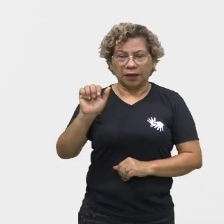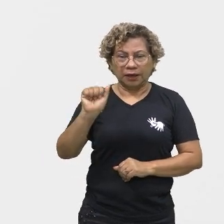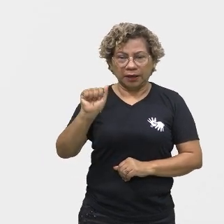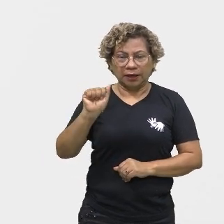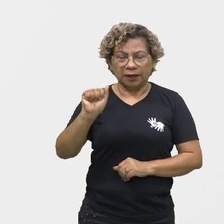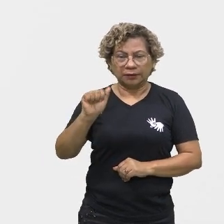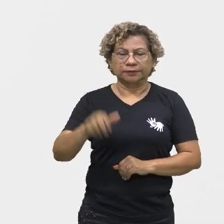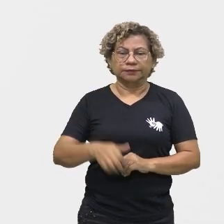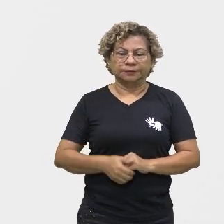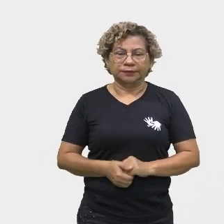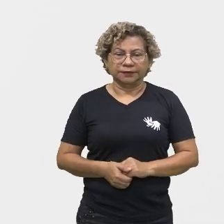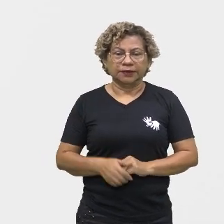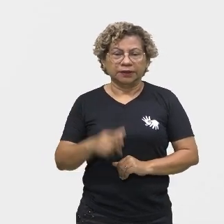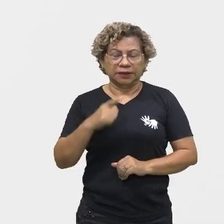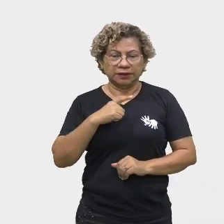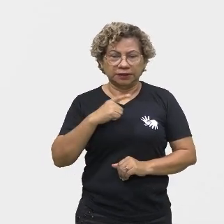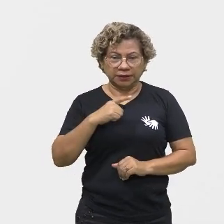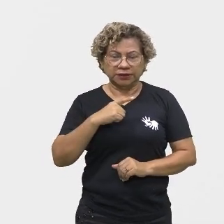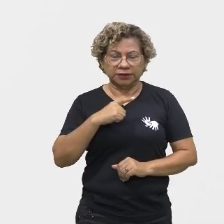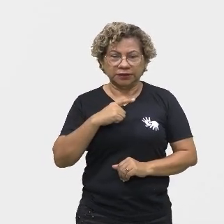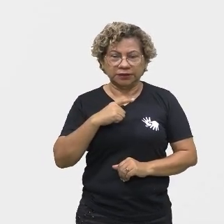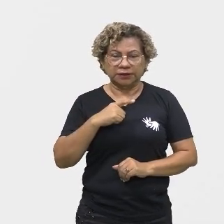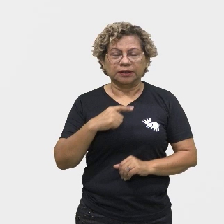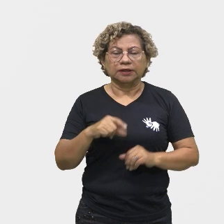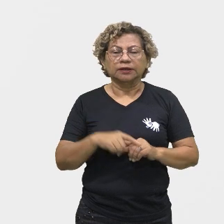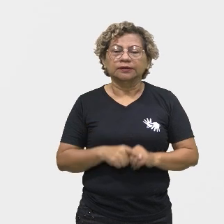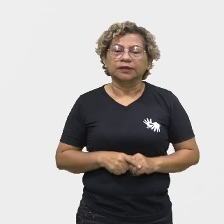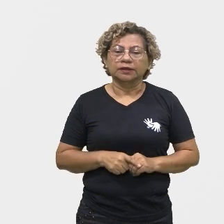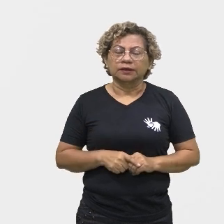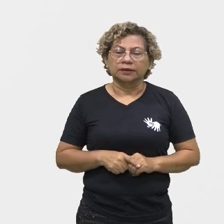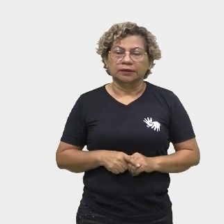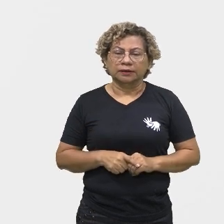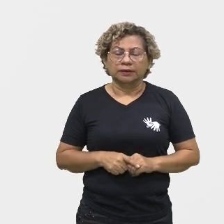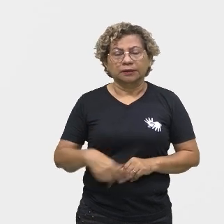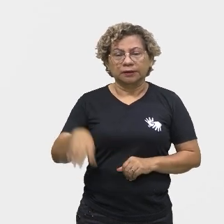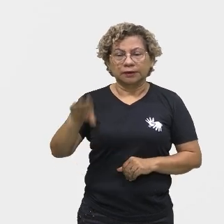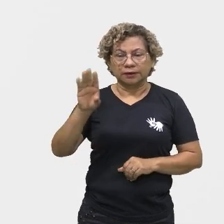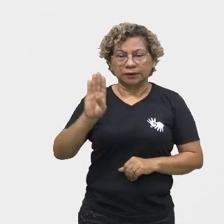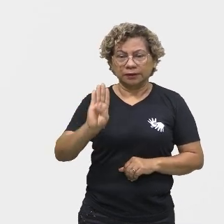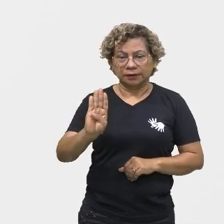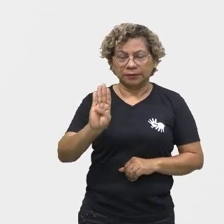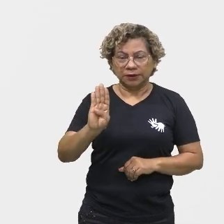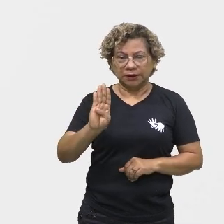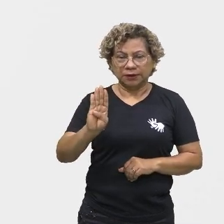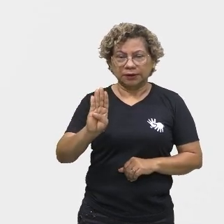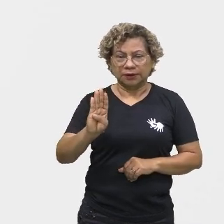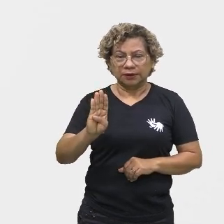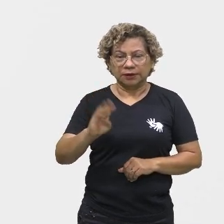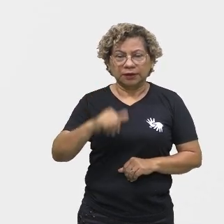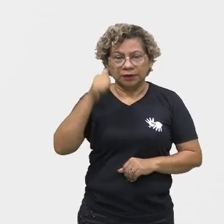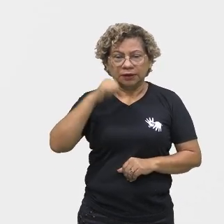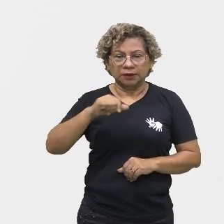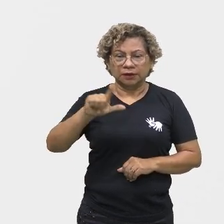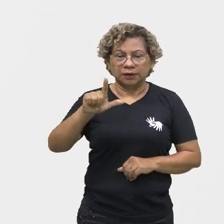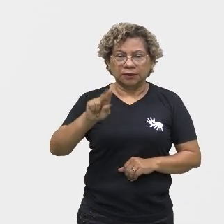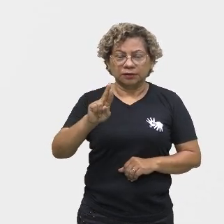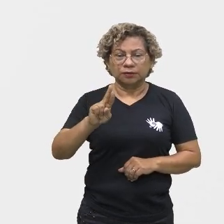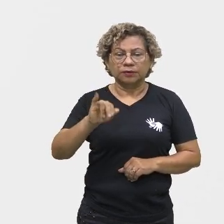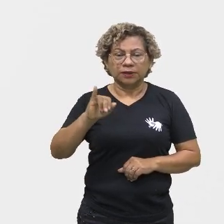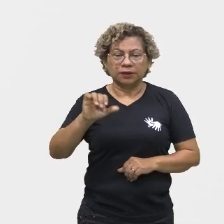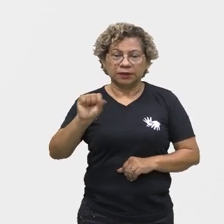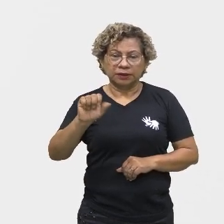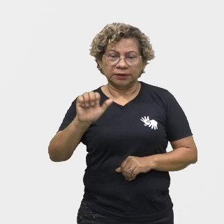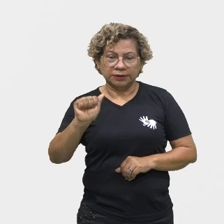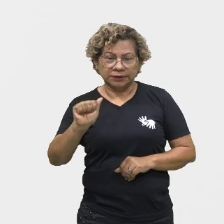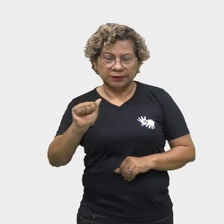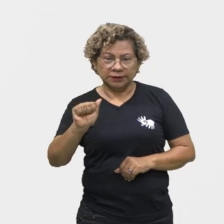índice de verbo que forma futuro aí? Não temos, né, gente? Na letra B. Luisa watch TV every day. Também